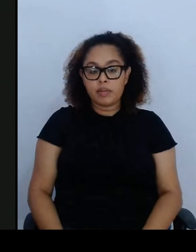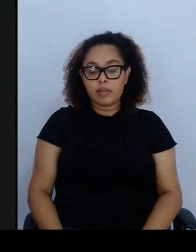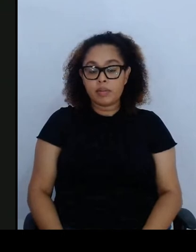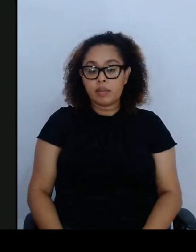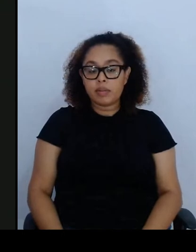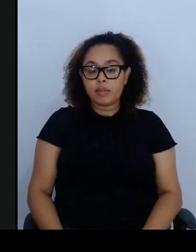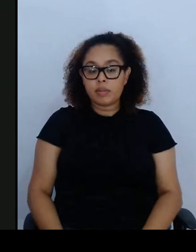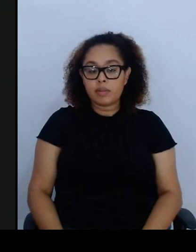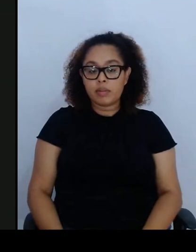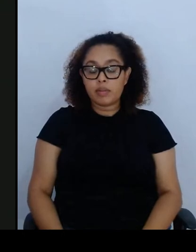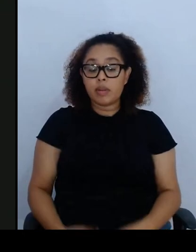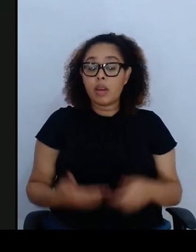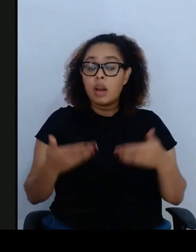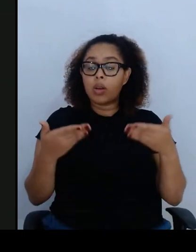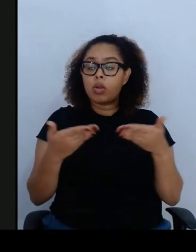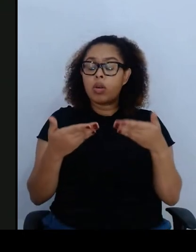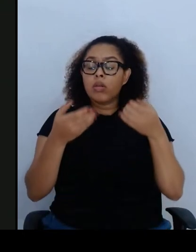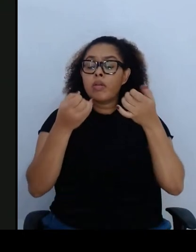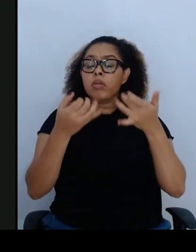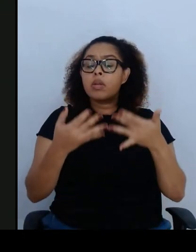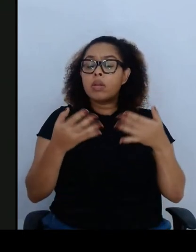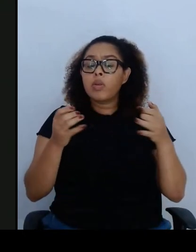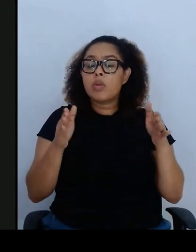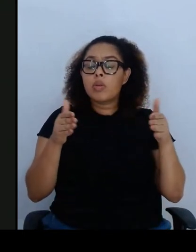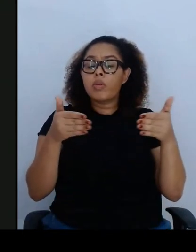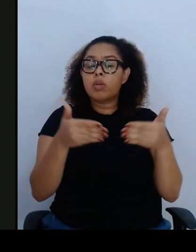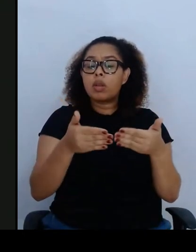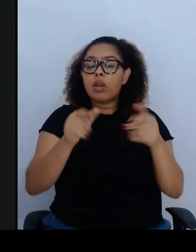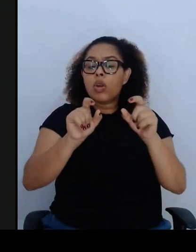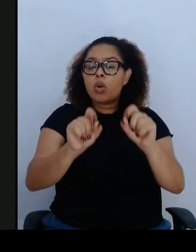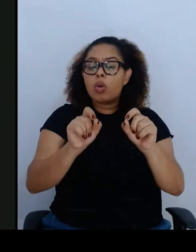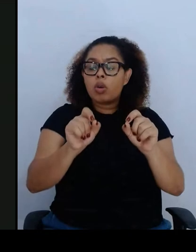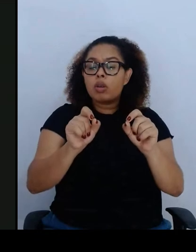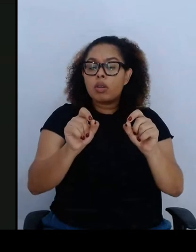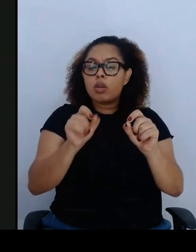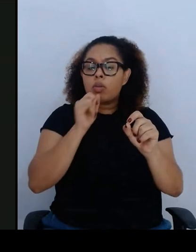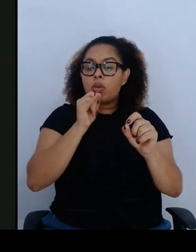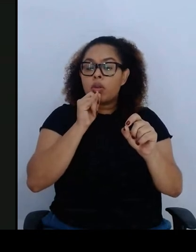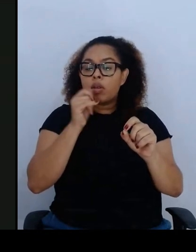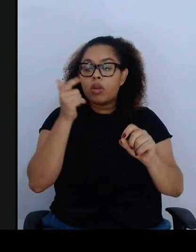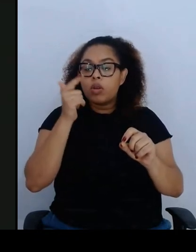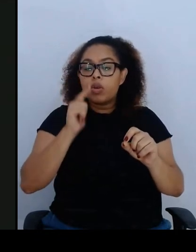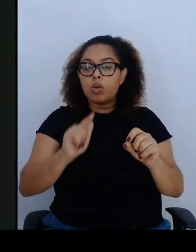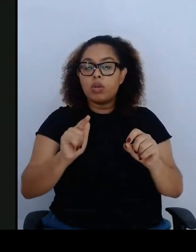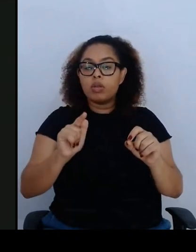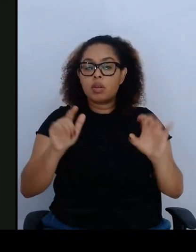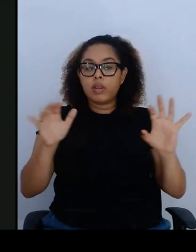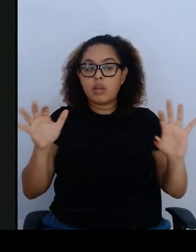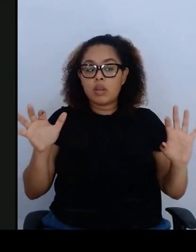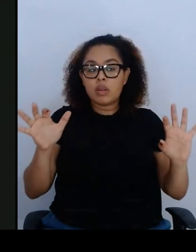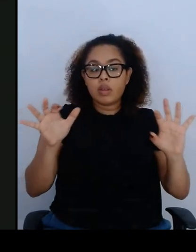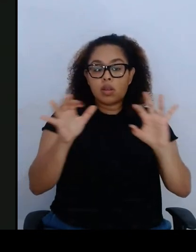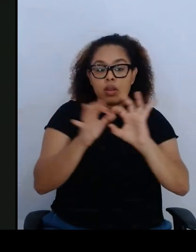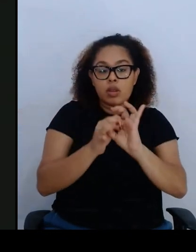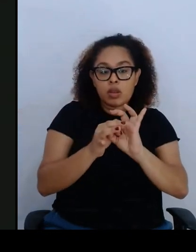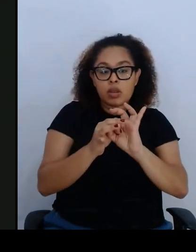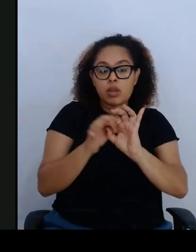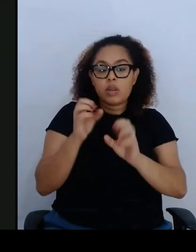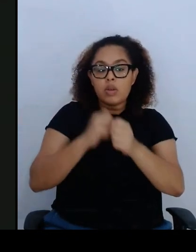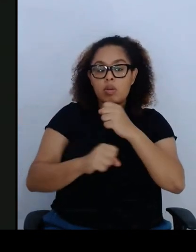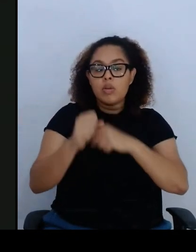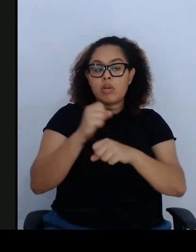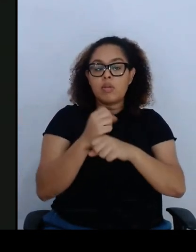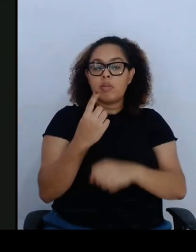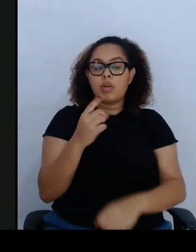hoje é traçar a relação entre os aspectos Clear da obra de bacon nos anos 1950 e suas